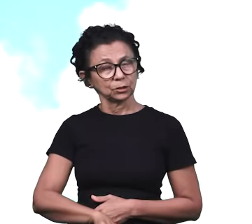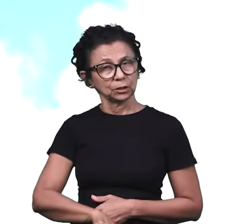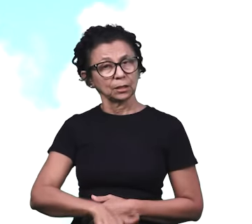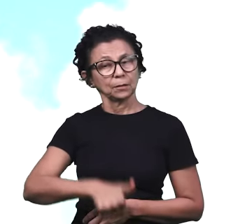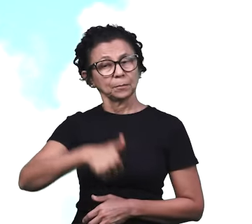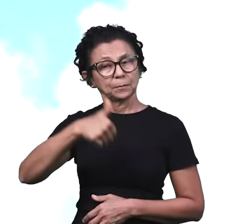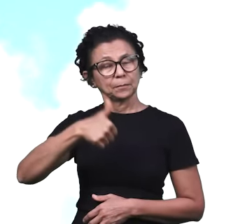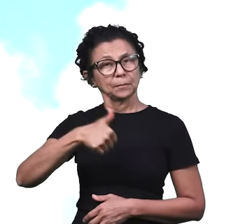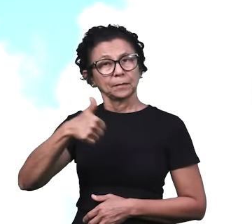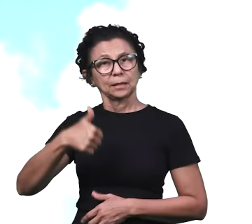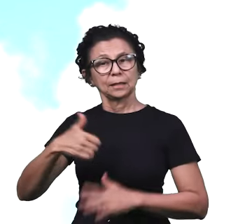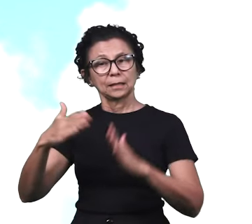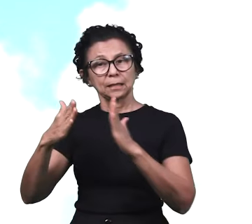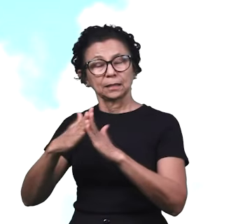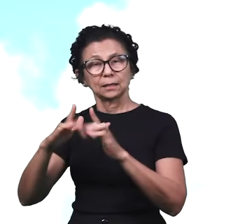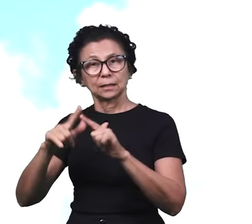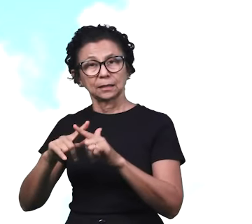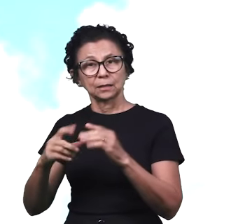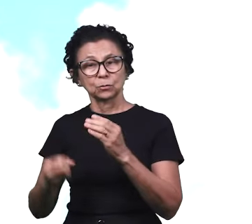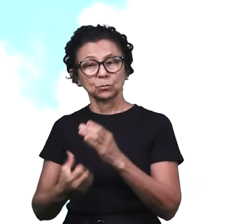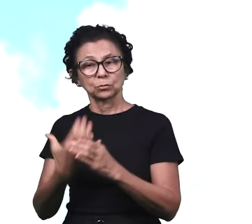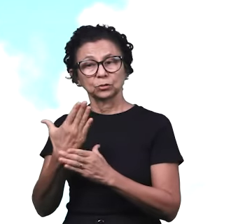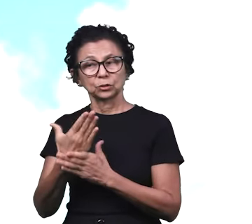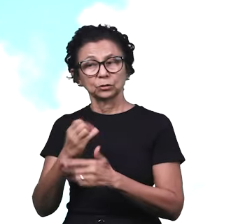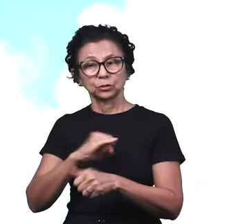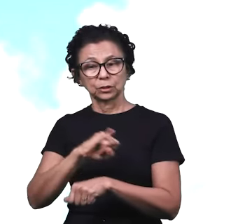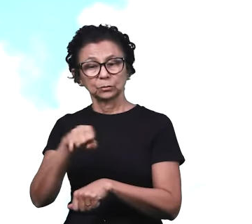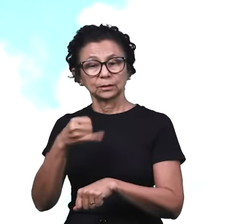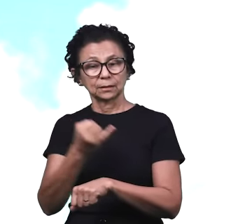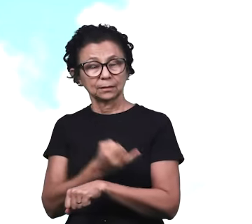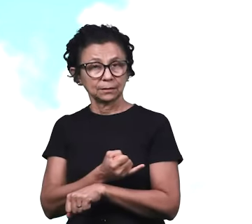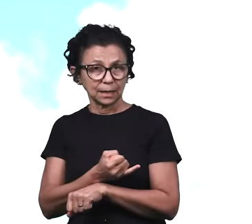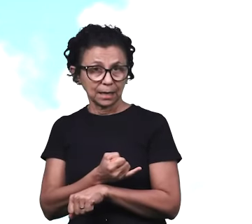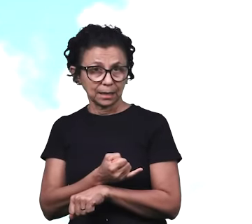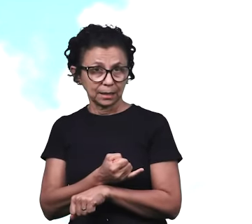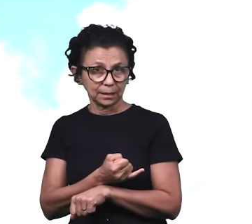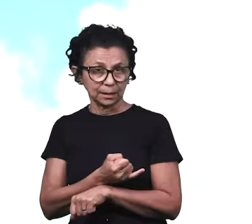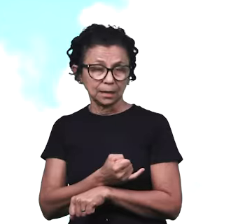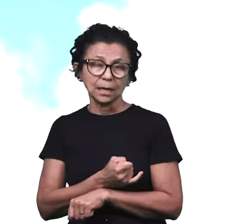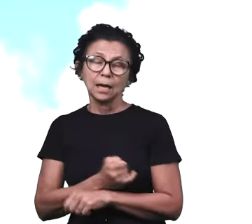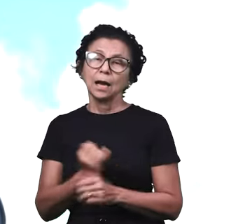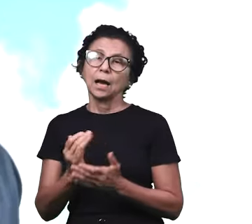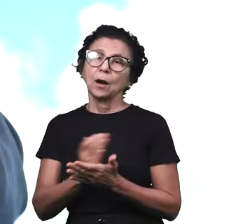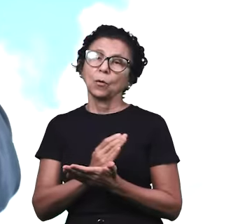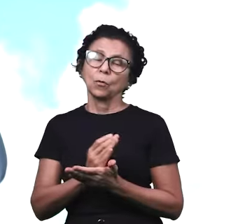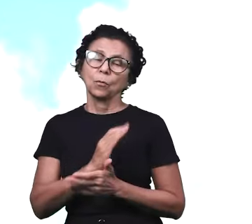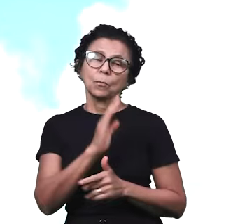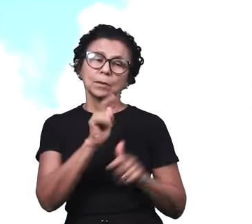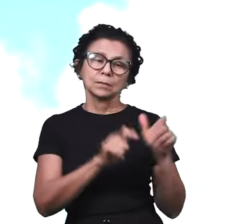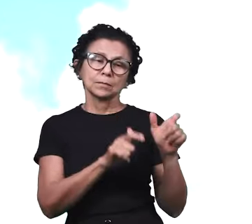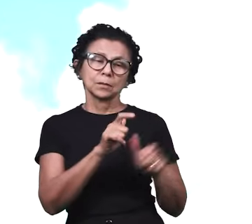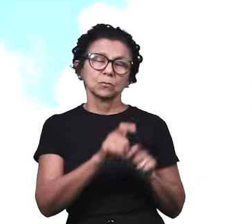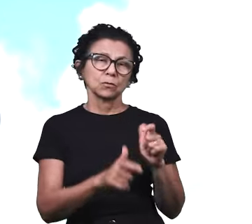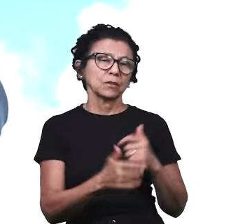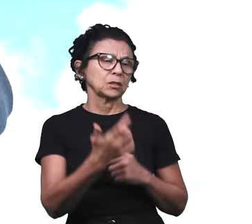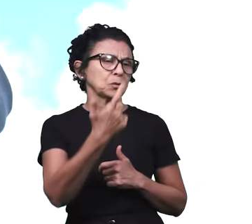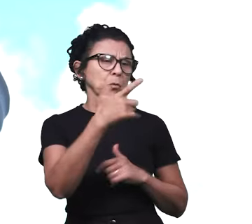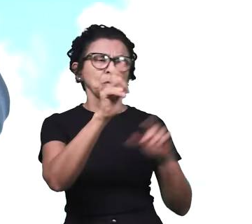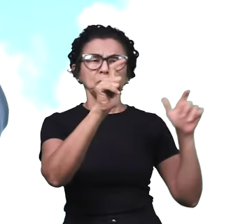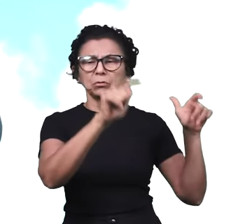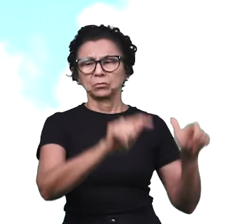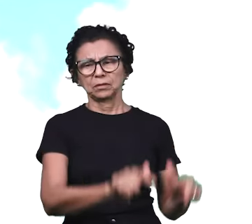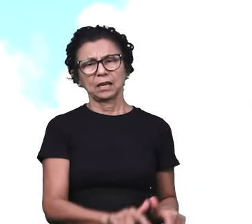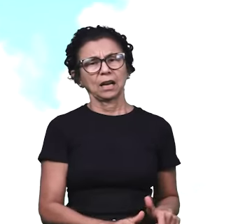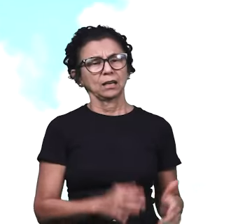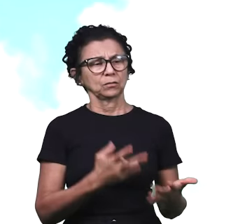primeira igreja é em Jerusalém. Tem gente que fala um monte de lugar, mentira. A primeira igreja foi nessa festa. Amém. Vai ter uma